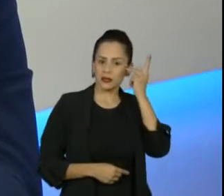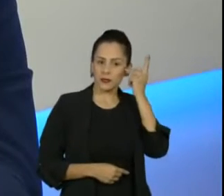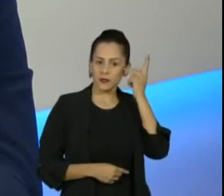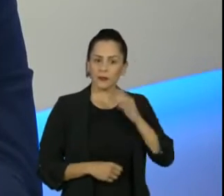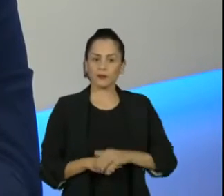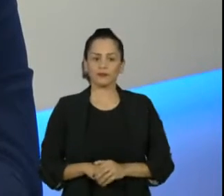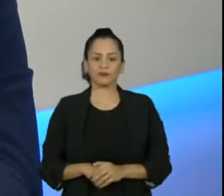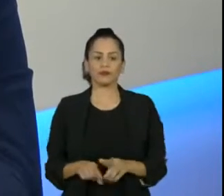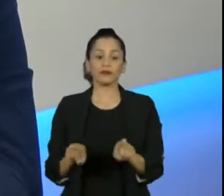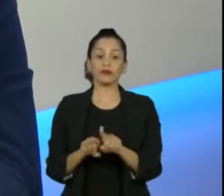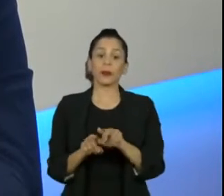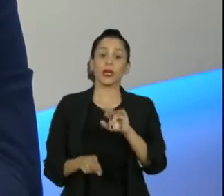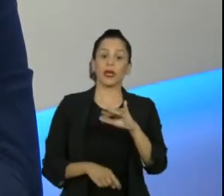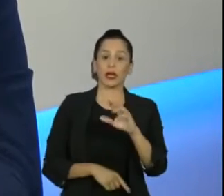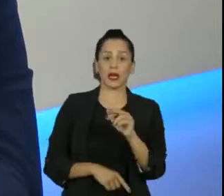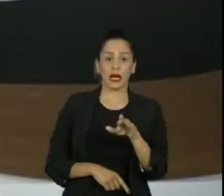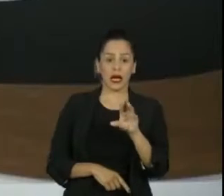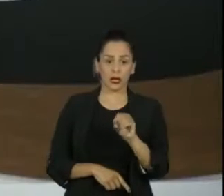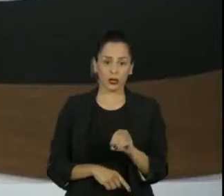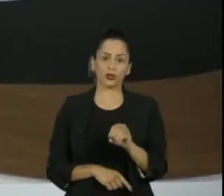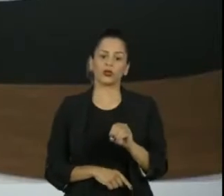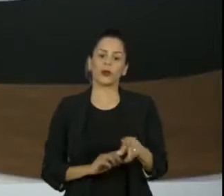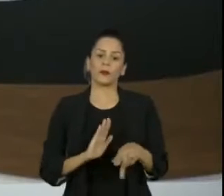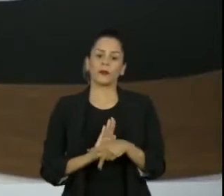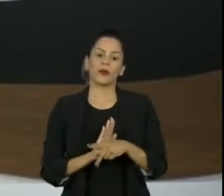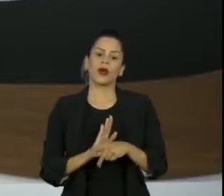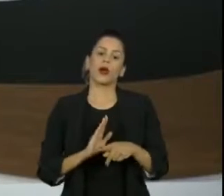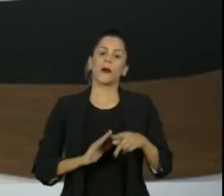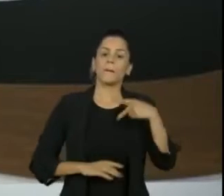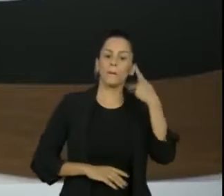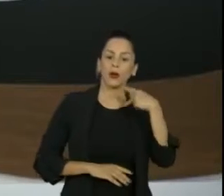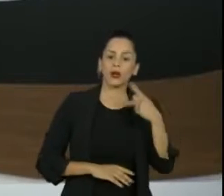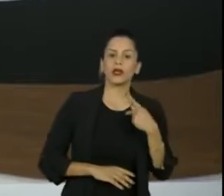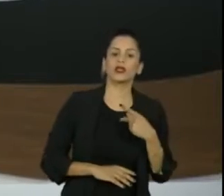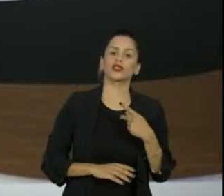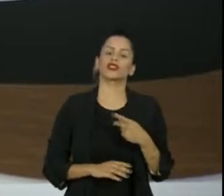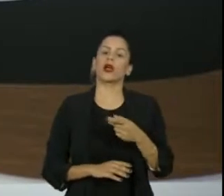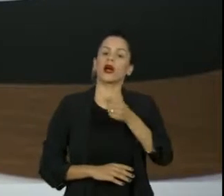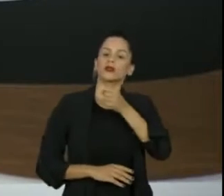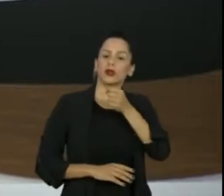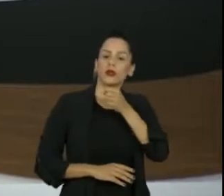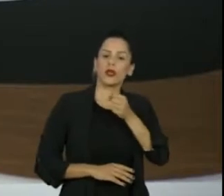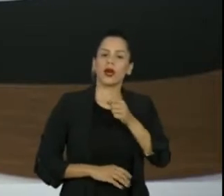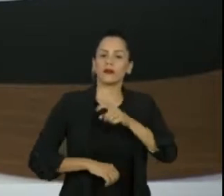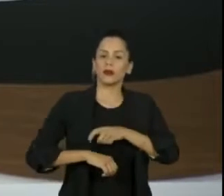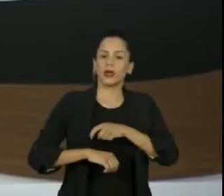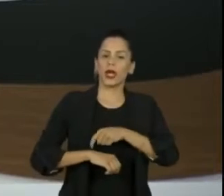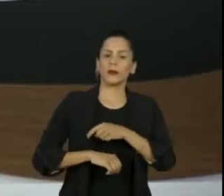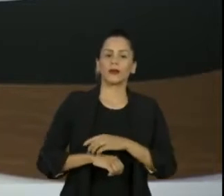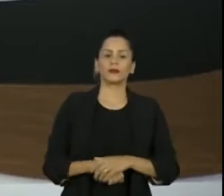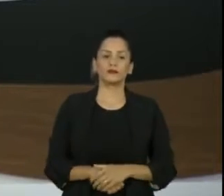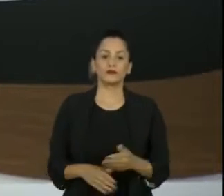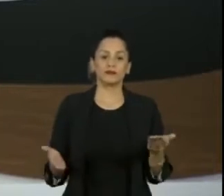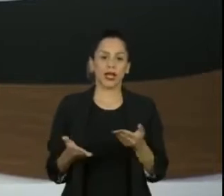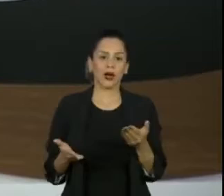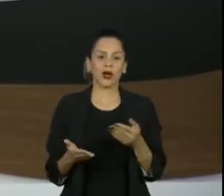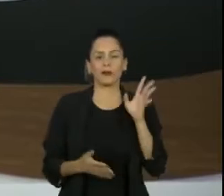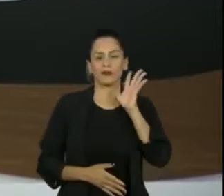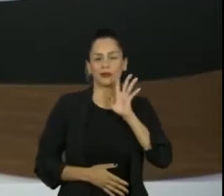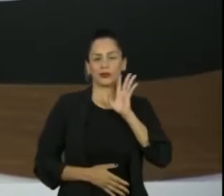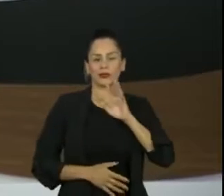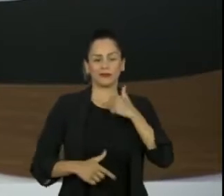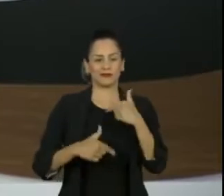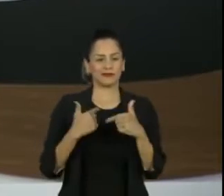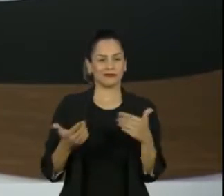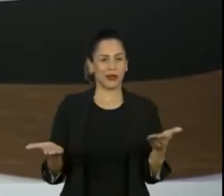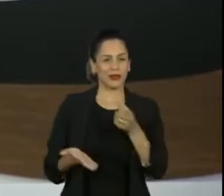de política do jornal O Tempo. Contamos ainda com os desenhos mais quentinhos que pão de queijo do nosso Paulo Caruso.